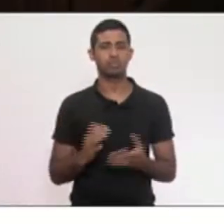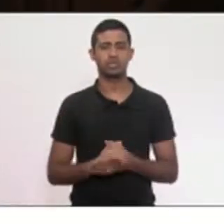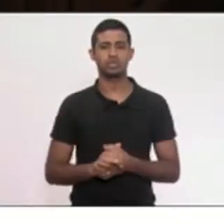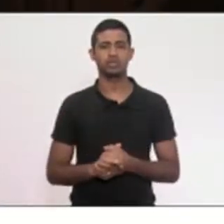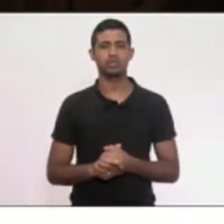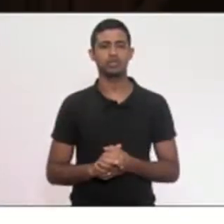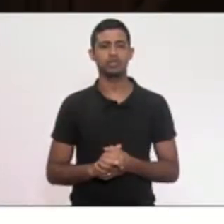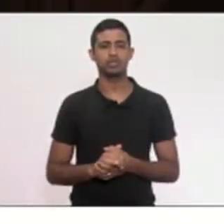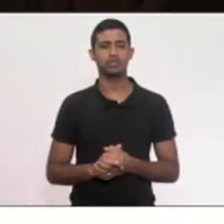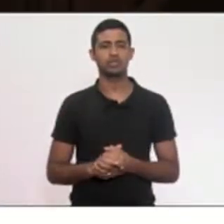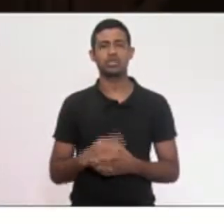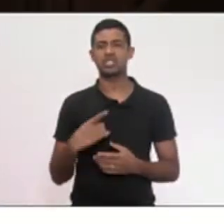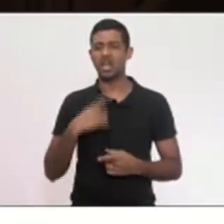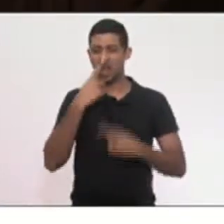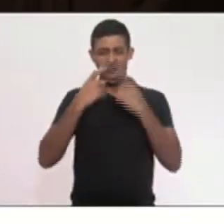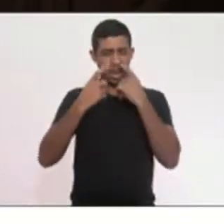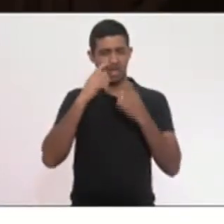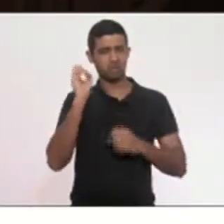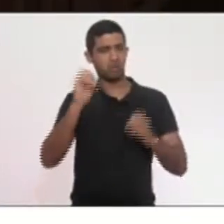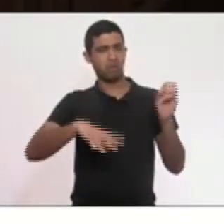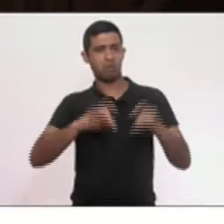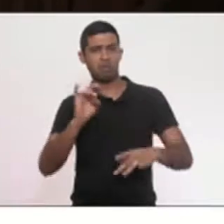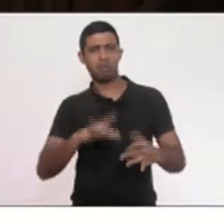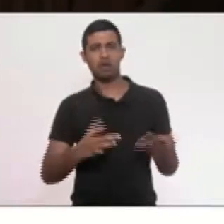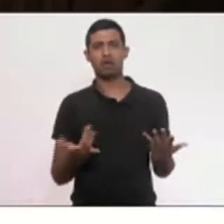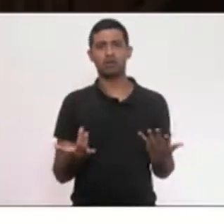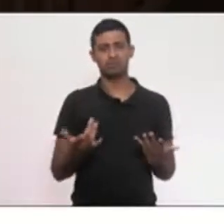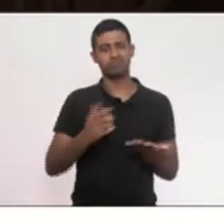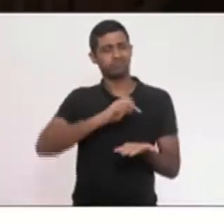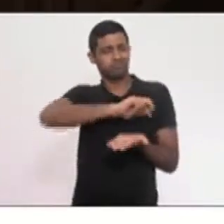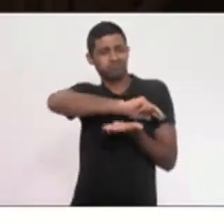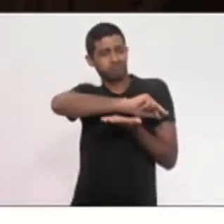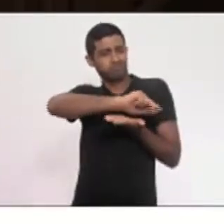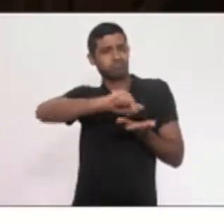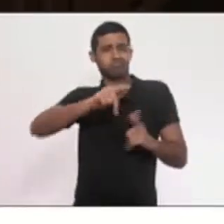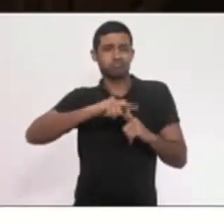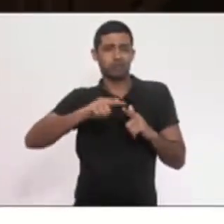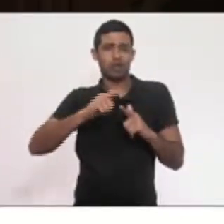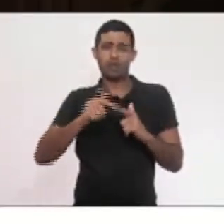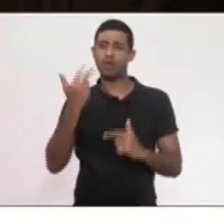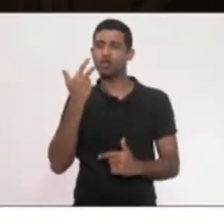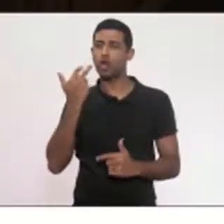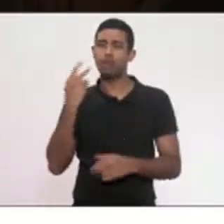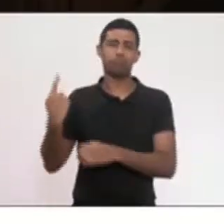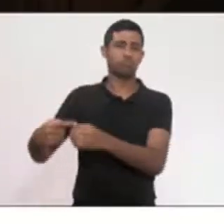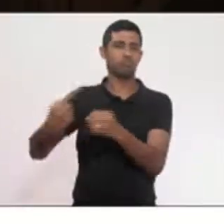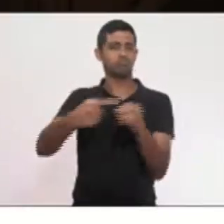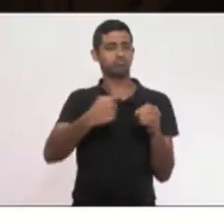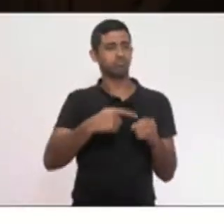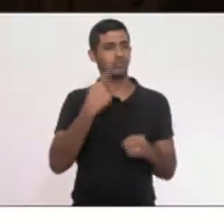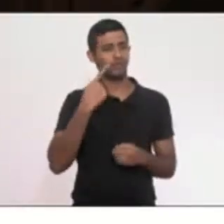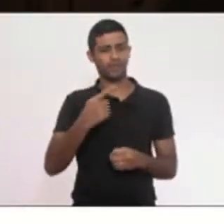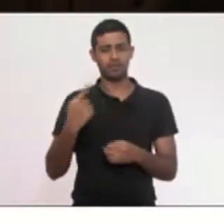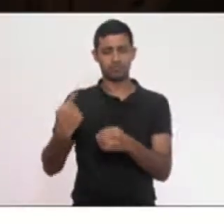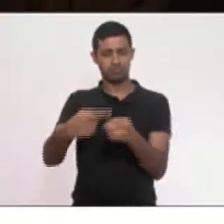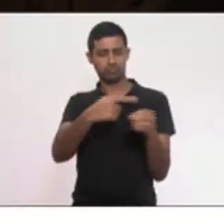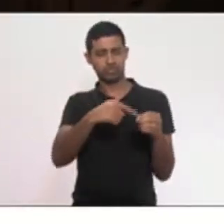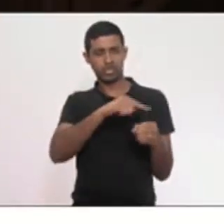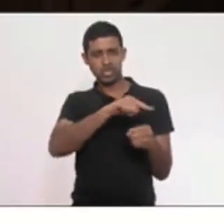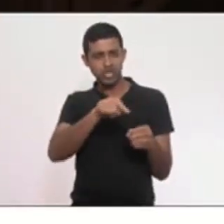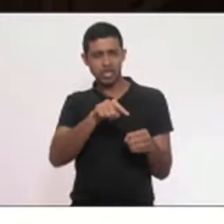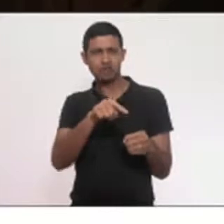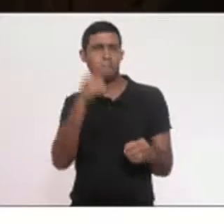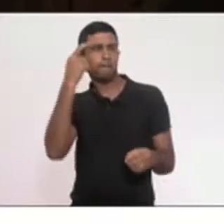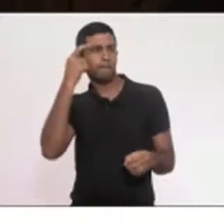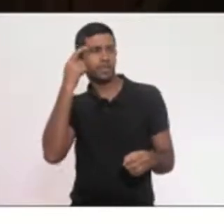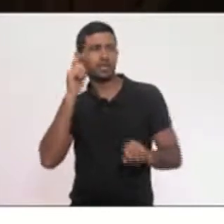no depósito de resíduos sólidos, enfim, então no descarte de resíduos sólidos. Por isso é muito importante que os municípios se pensem